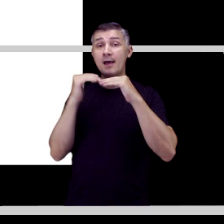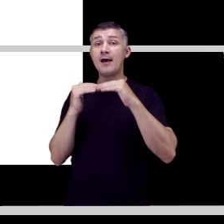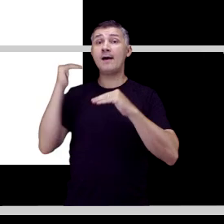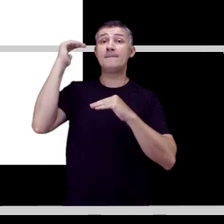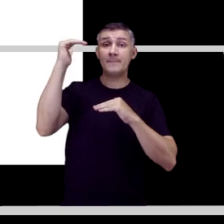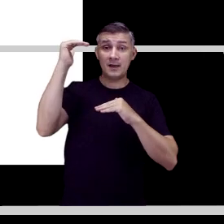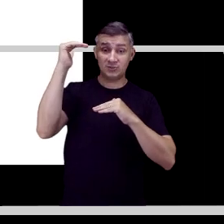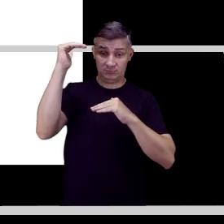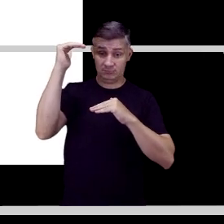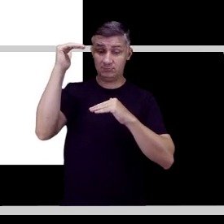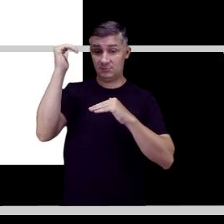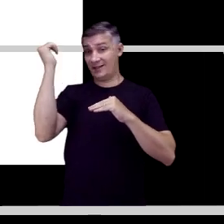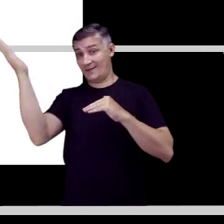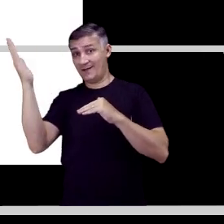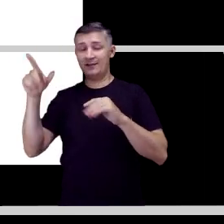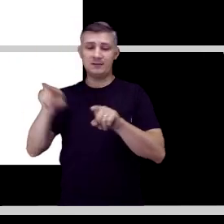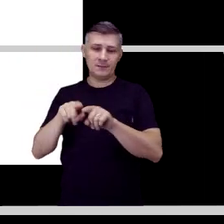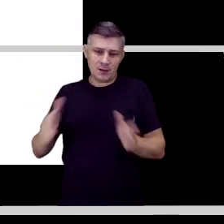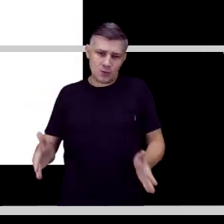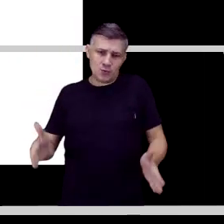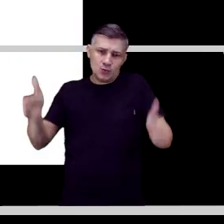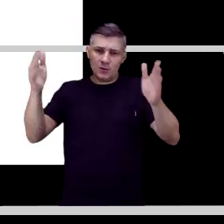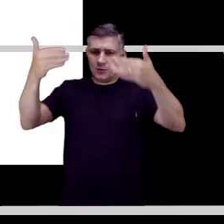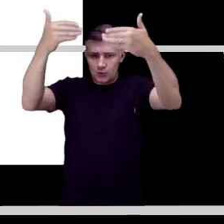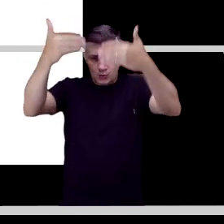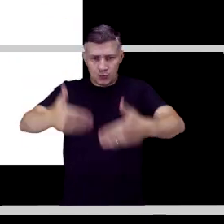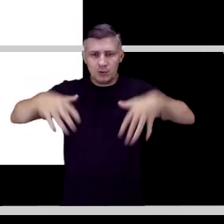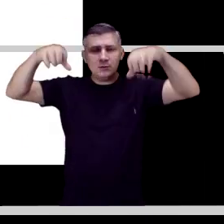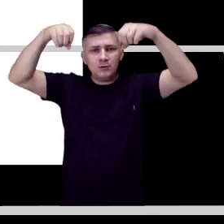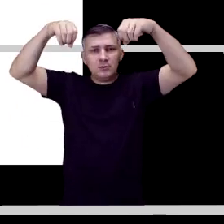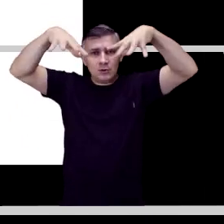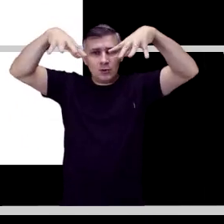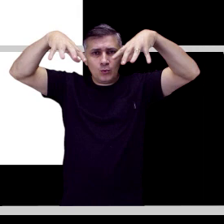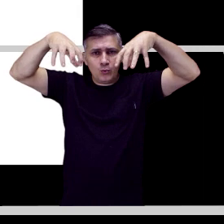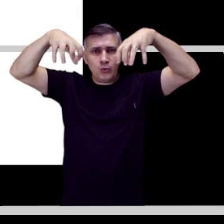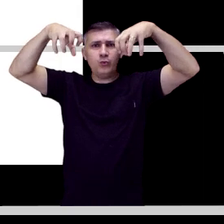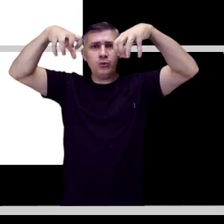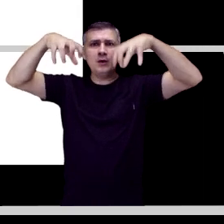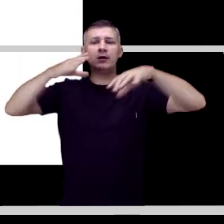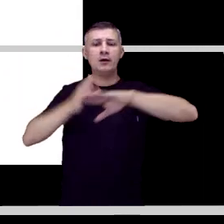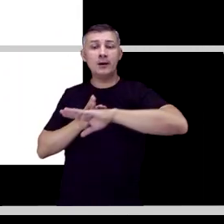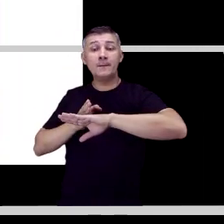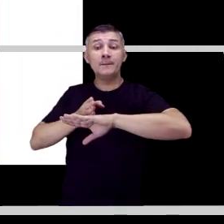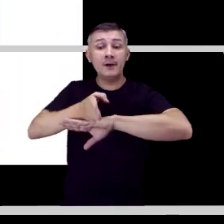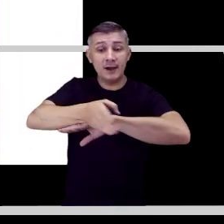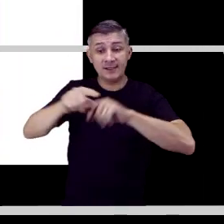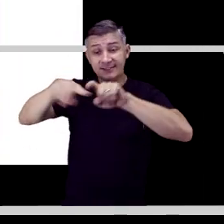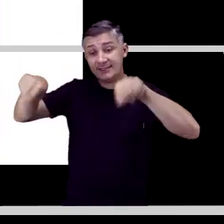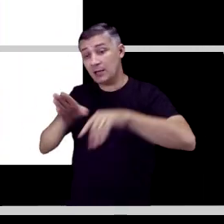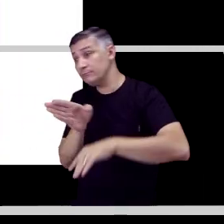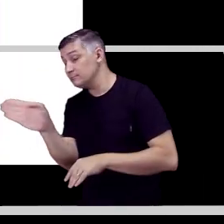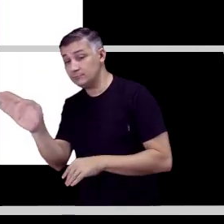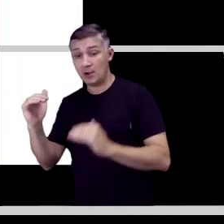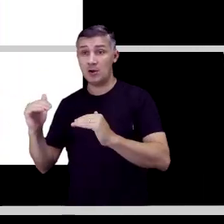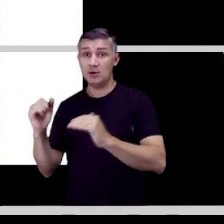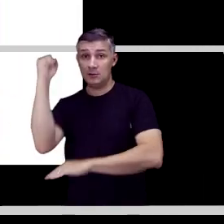uma extensão do espaço externo, com o mesmo revestimento, com uma luz muito mais baixa, já num preparo para a entrada das salas,